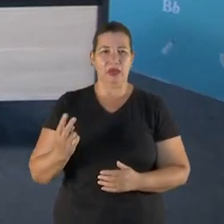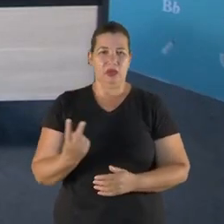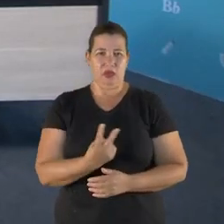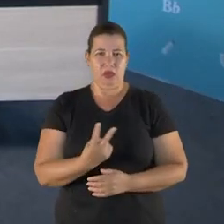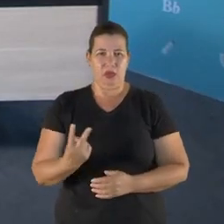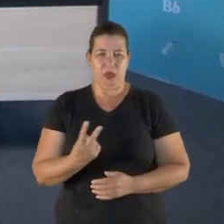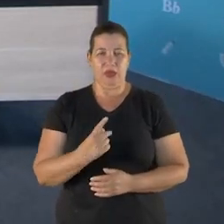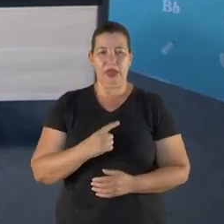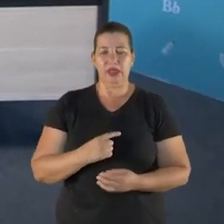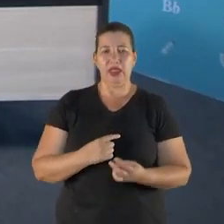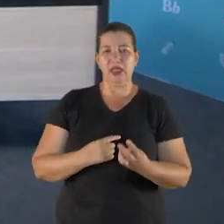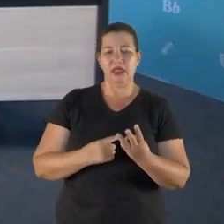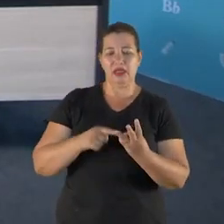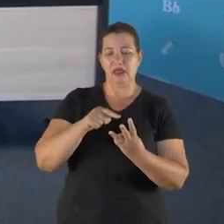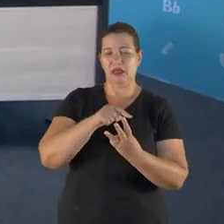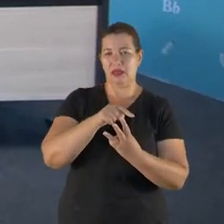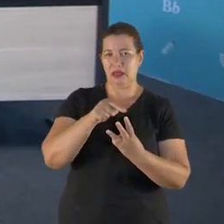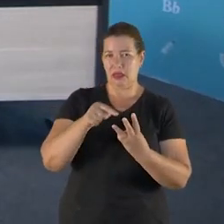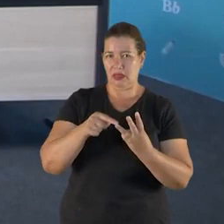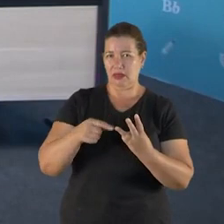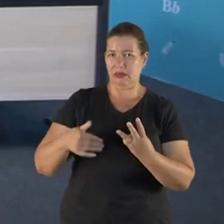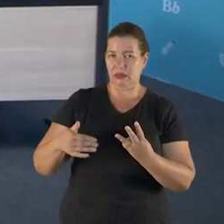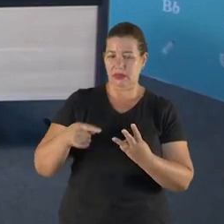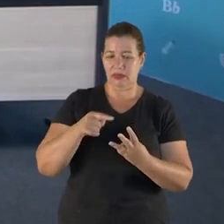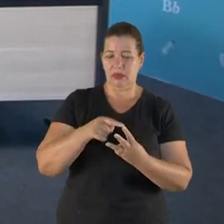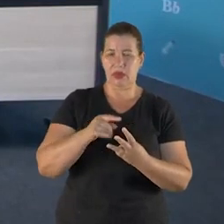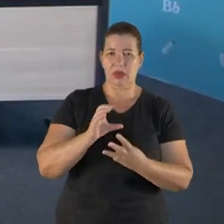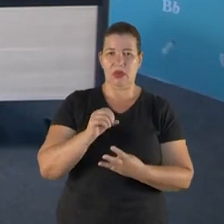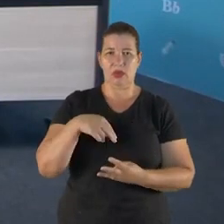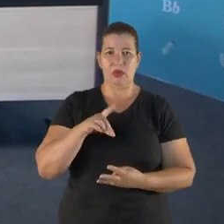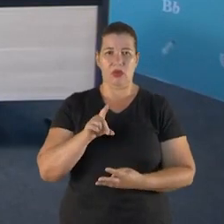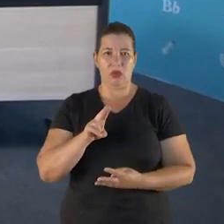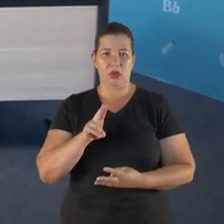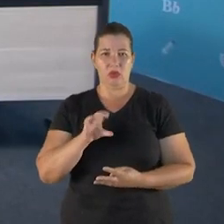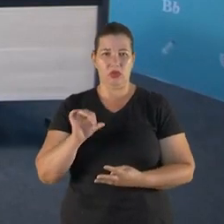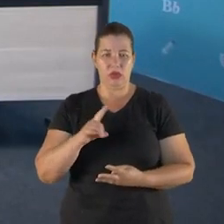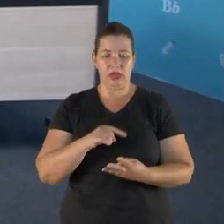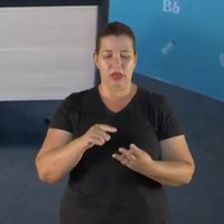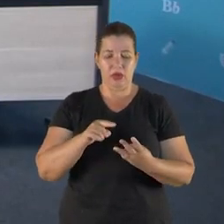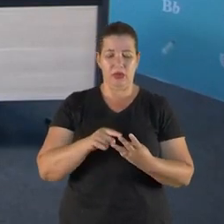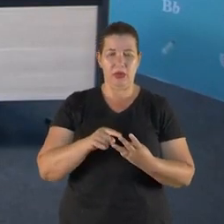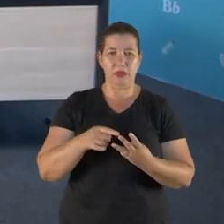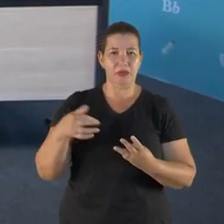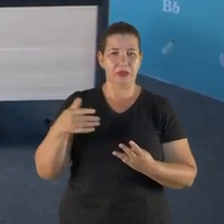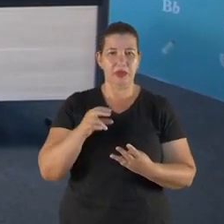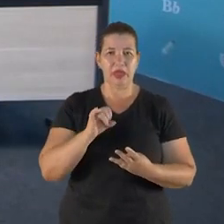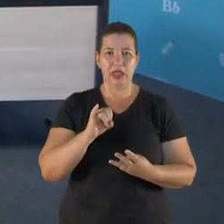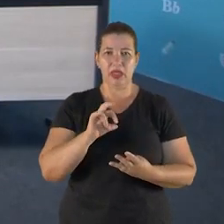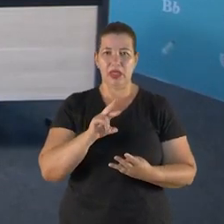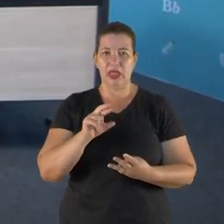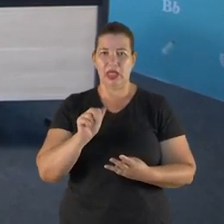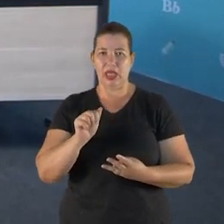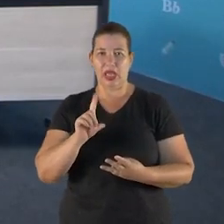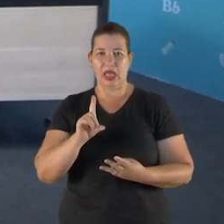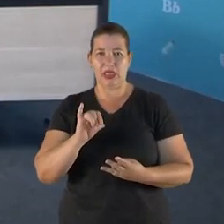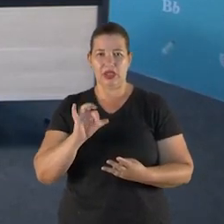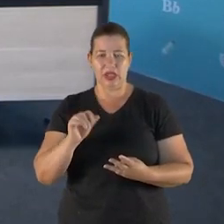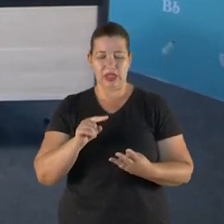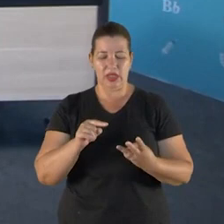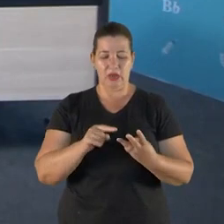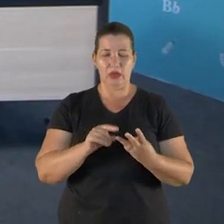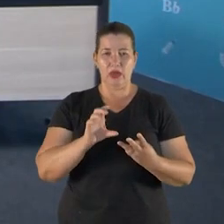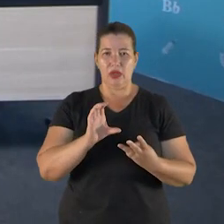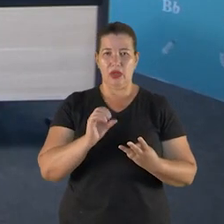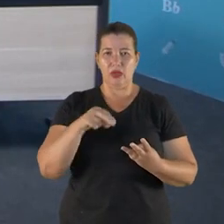corpos pode ocorrer por meio de três processos, que são condução, irradiação e convecção